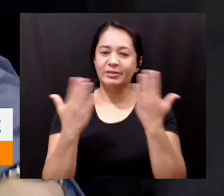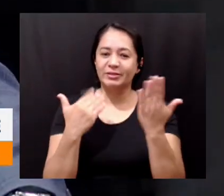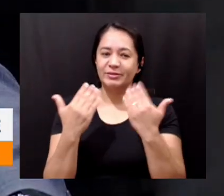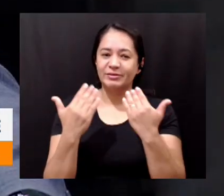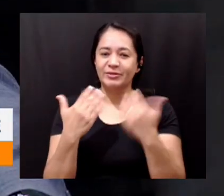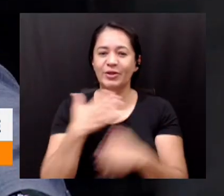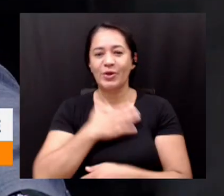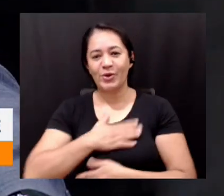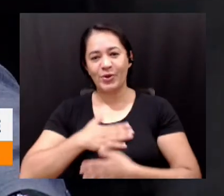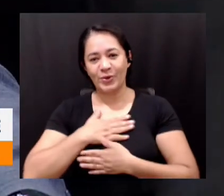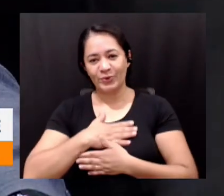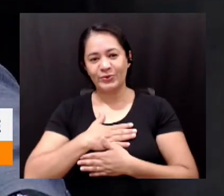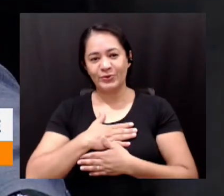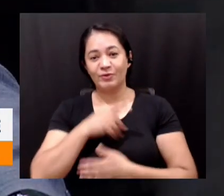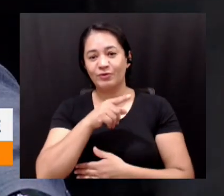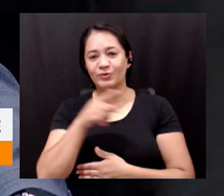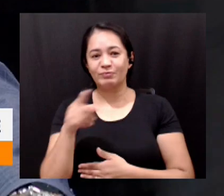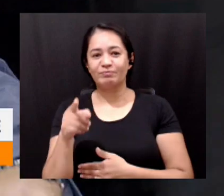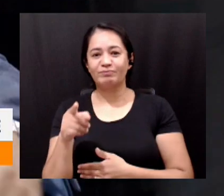poder